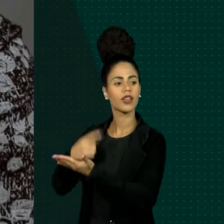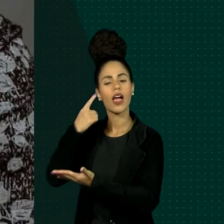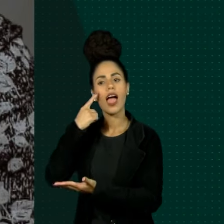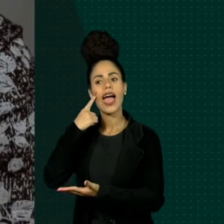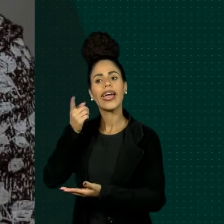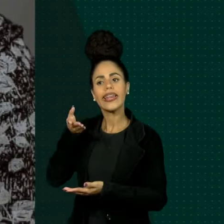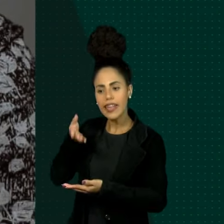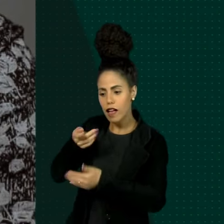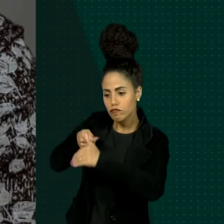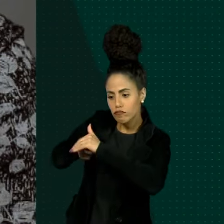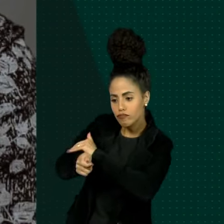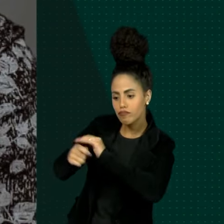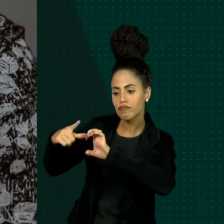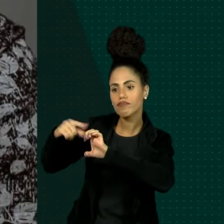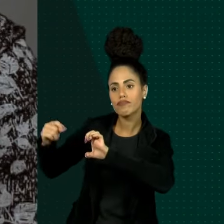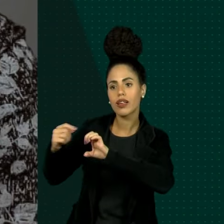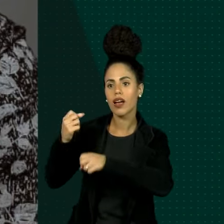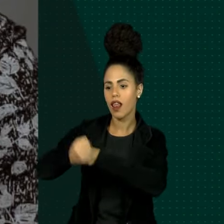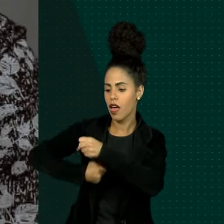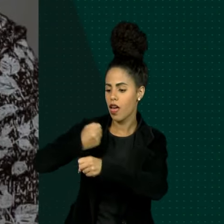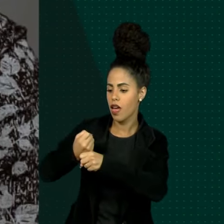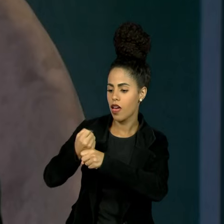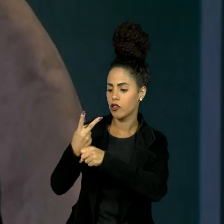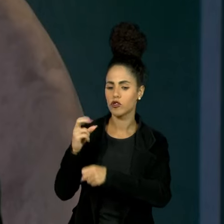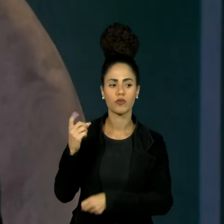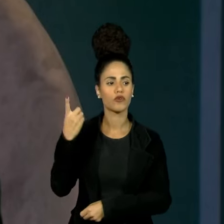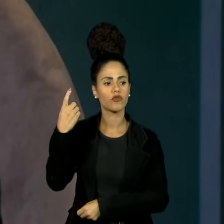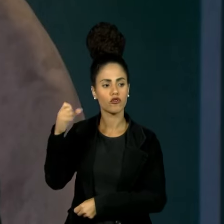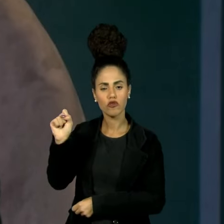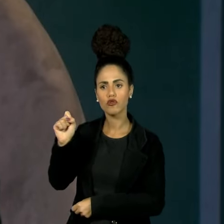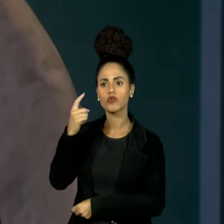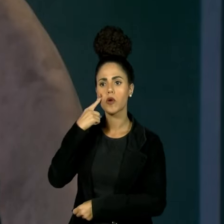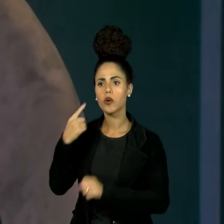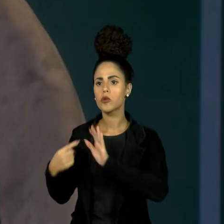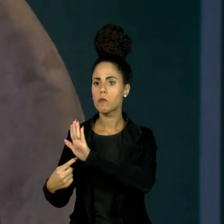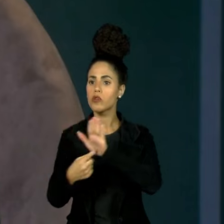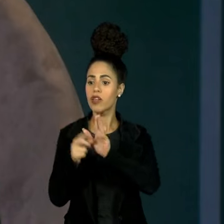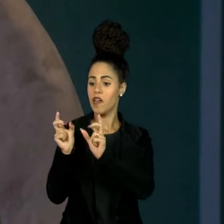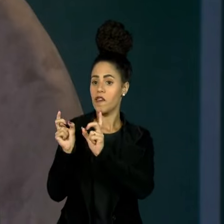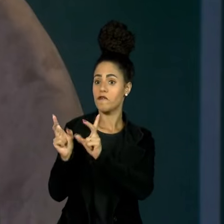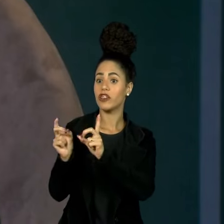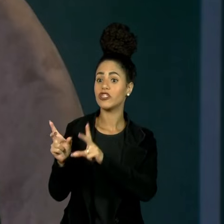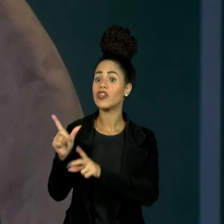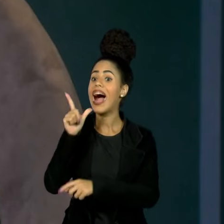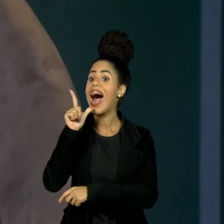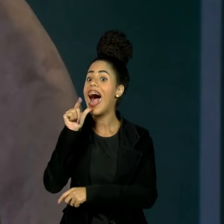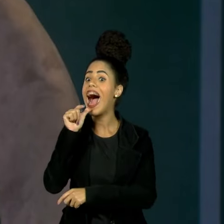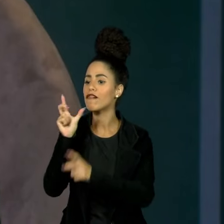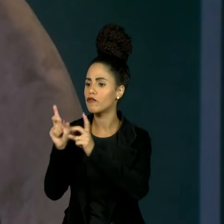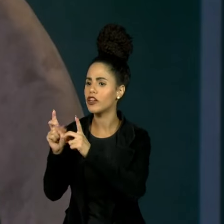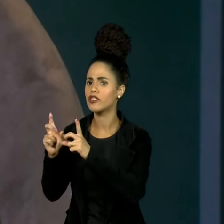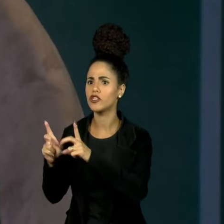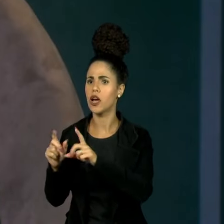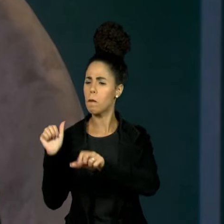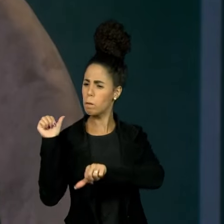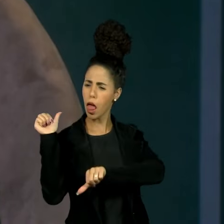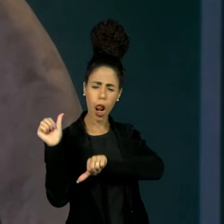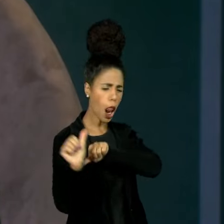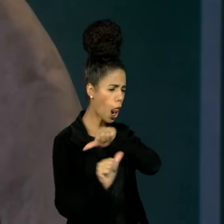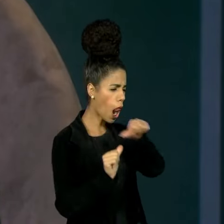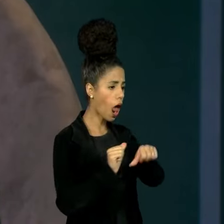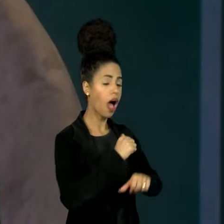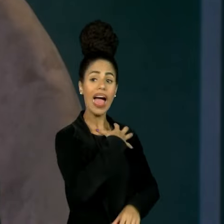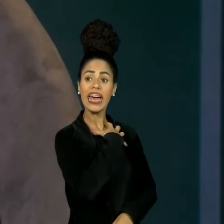afroempreendedor. Sim. Que em 2018, se eu não me engano, ele foi de vendedor de água a palestrante em Harvard. Nossa,